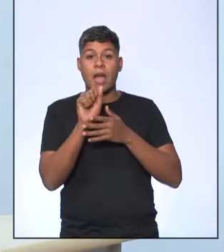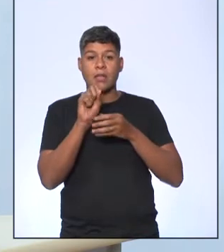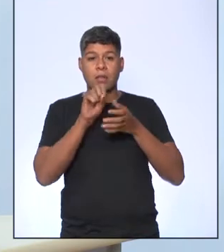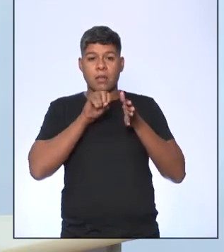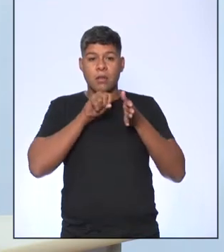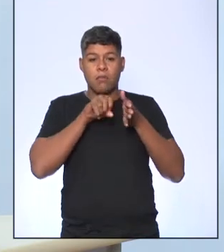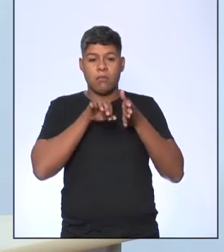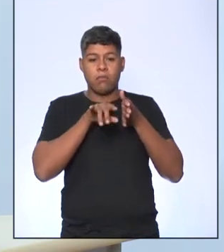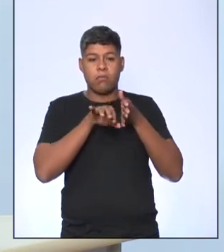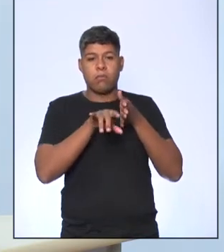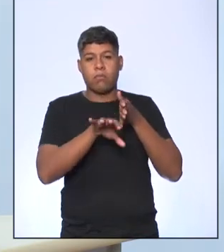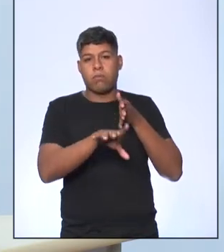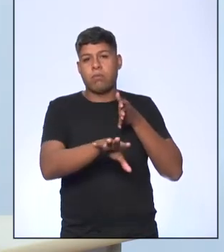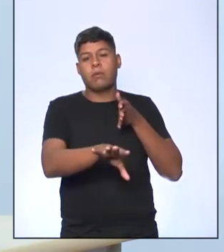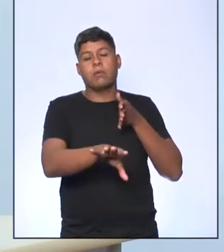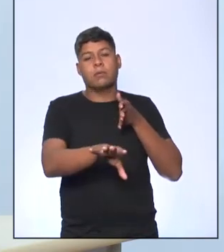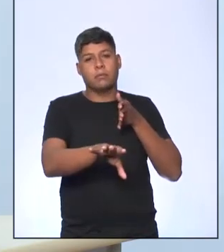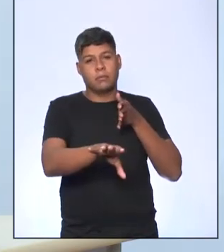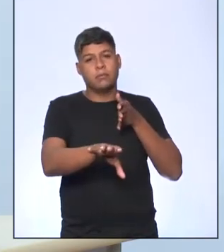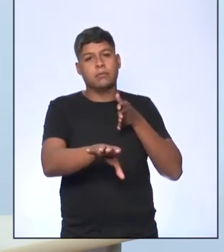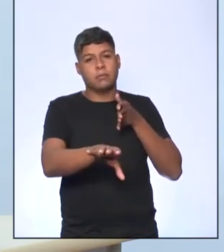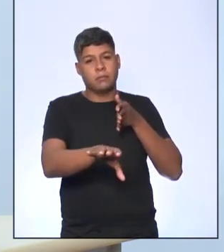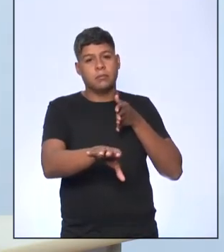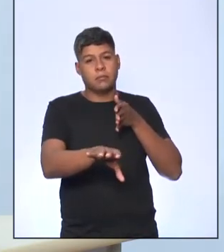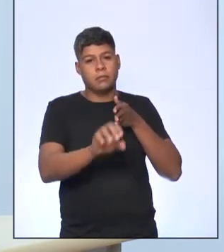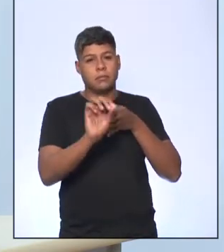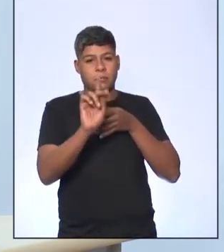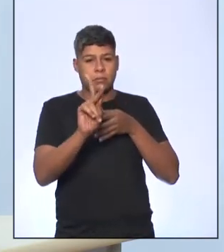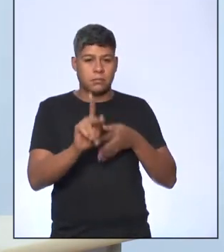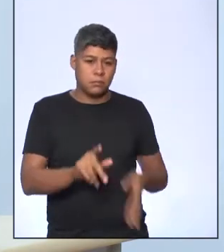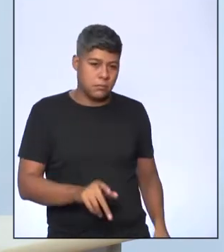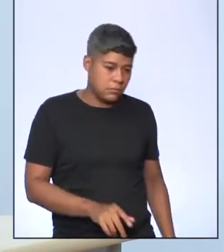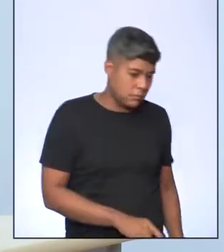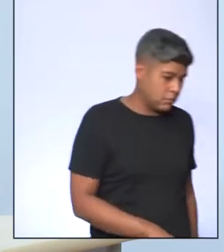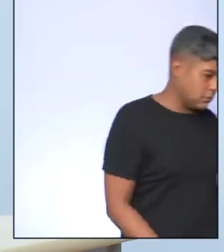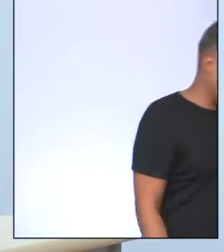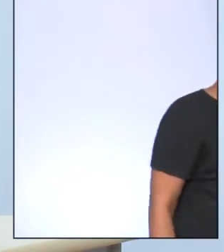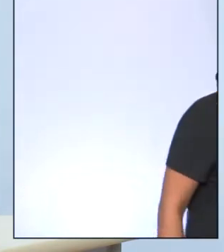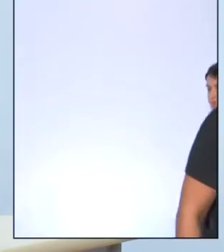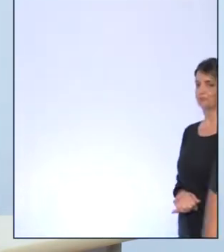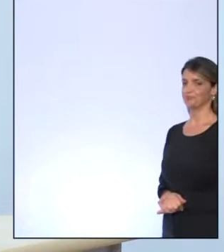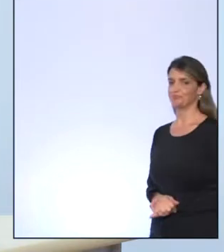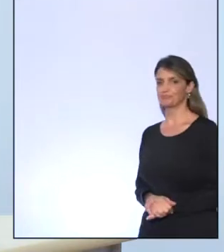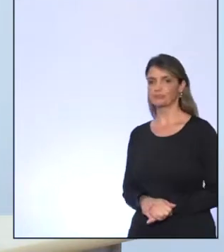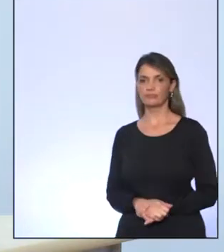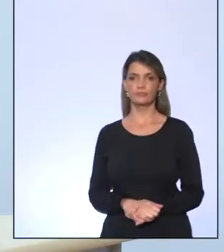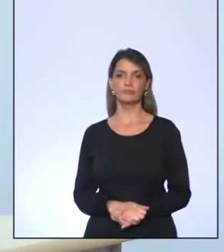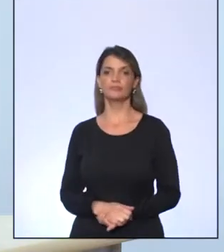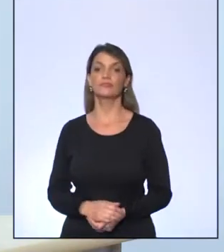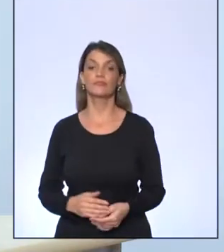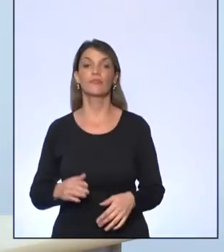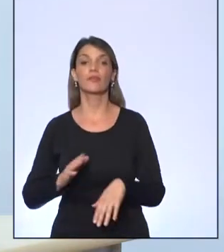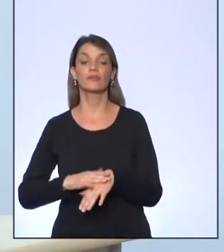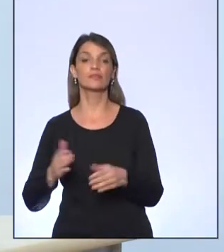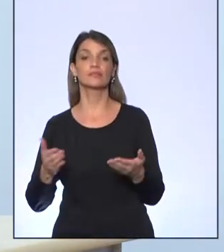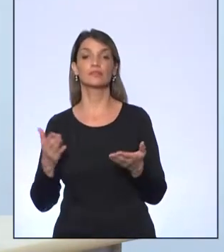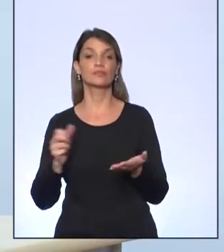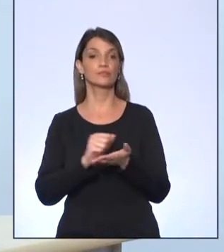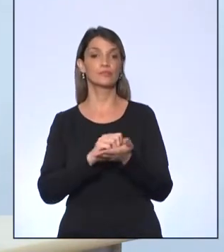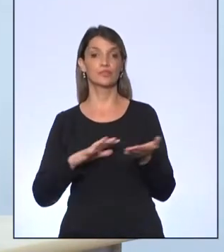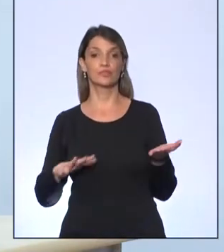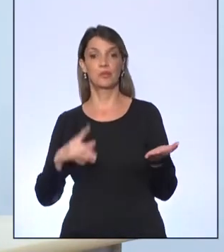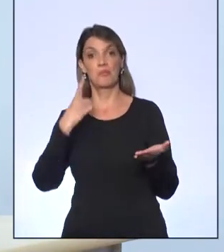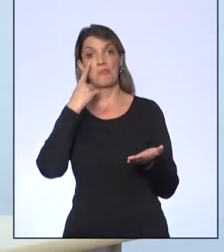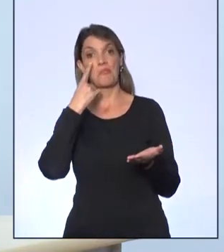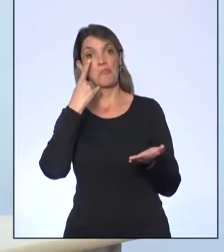gás? Ele escapole, ele sai fora, tá? Então, pessoal, a gente vai fazer agora um exercício para ver se